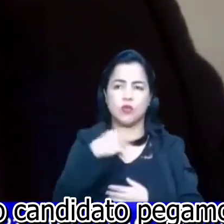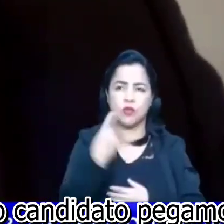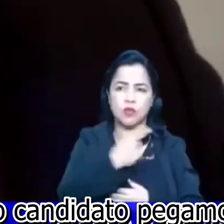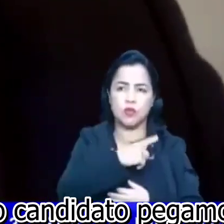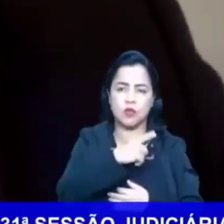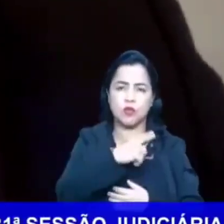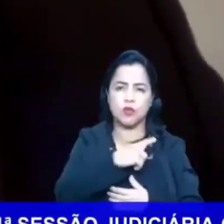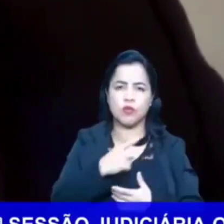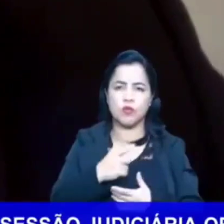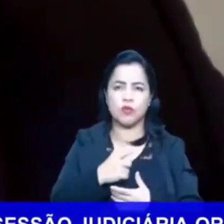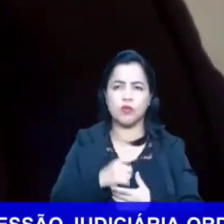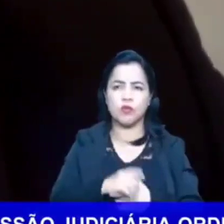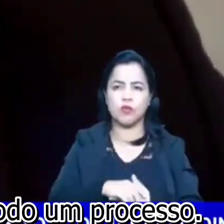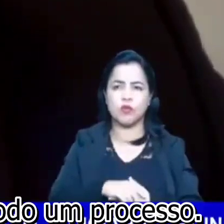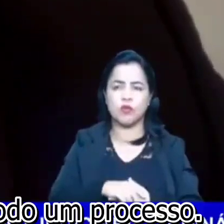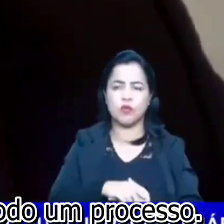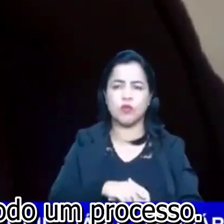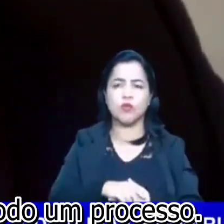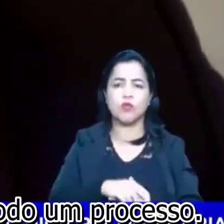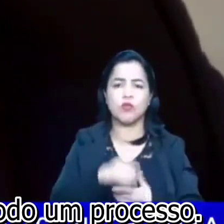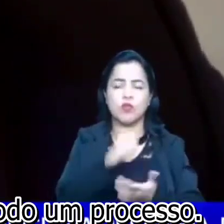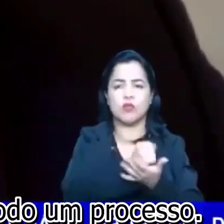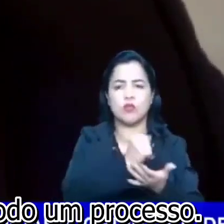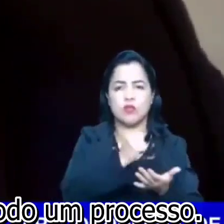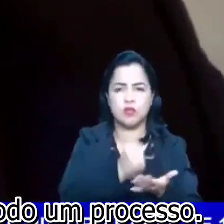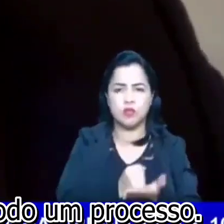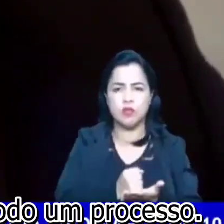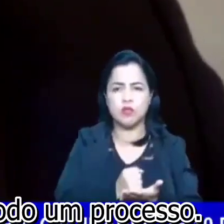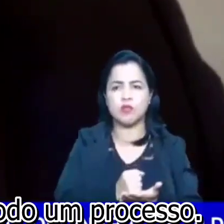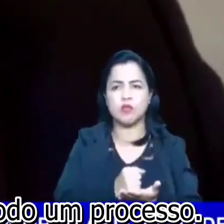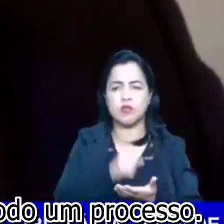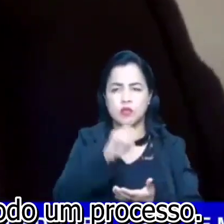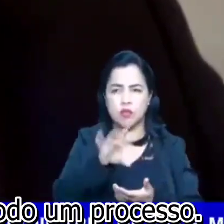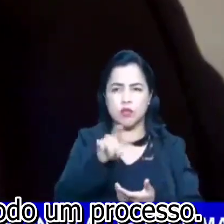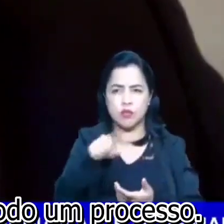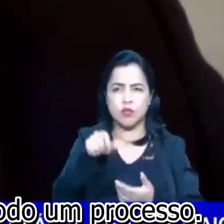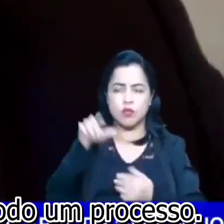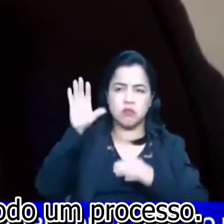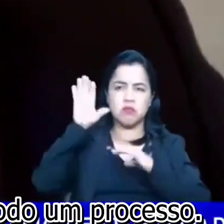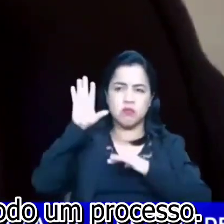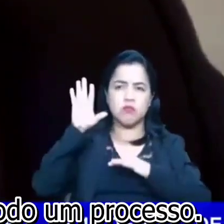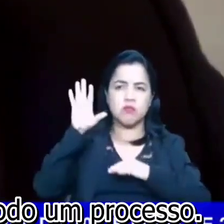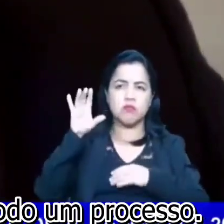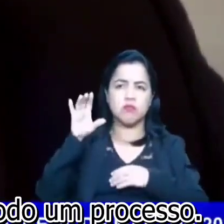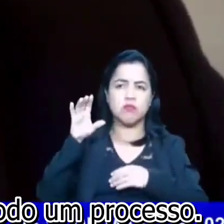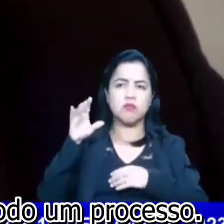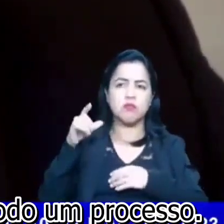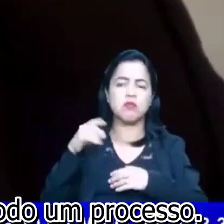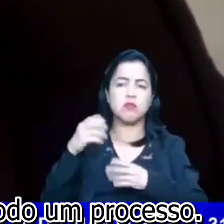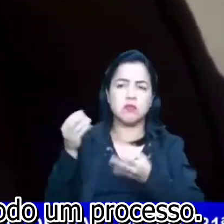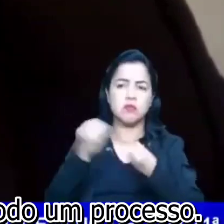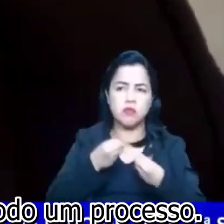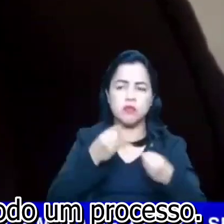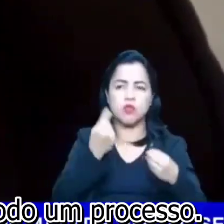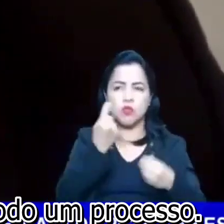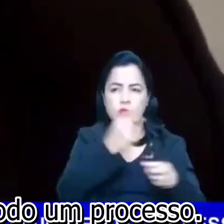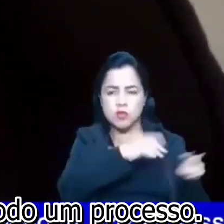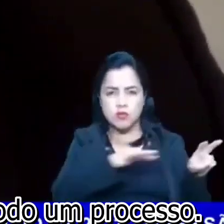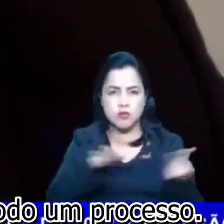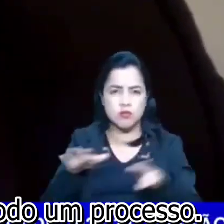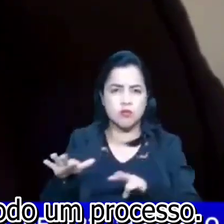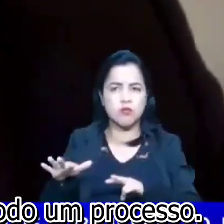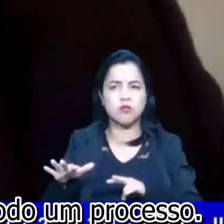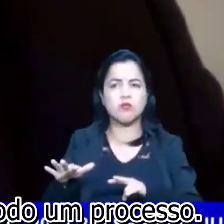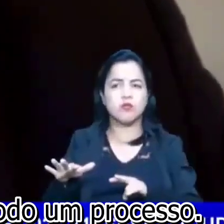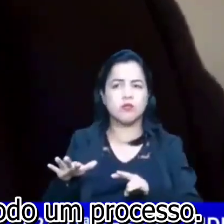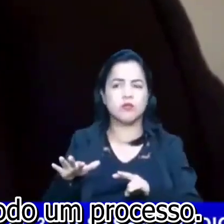pegamos a contratação não apenas na semana,